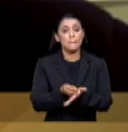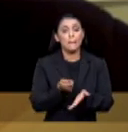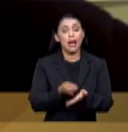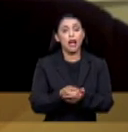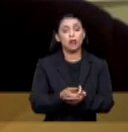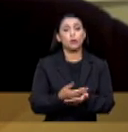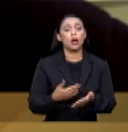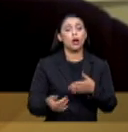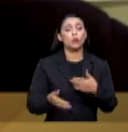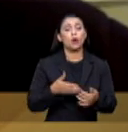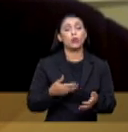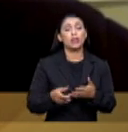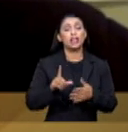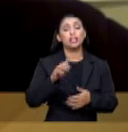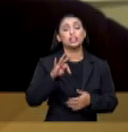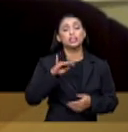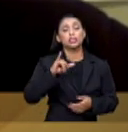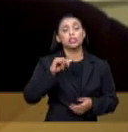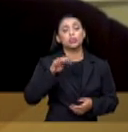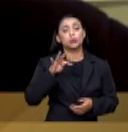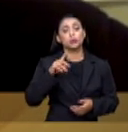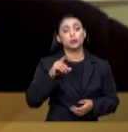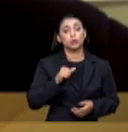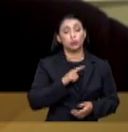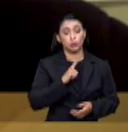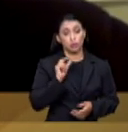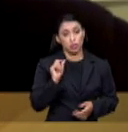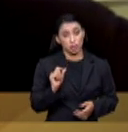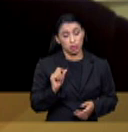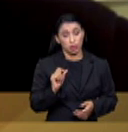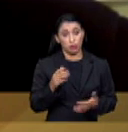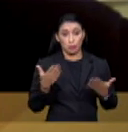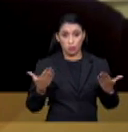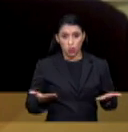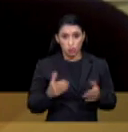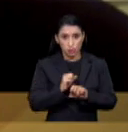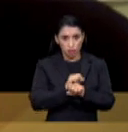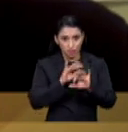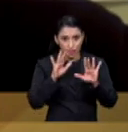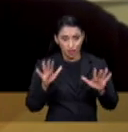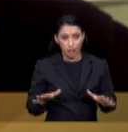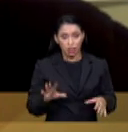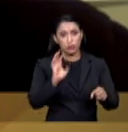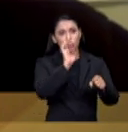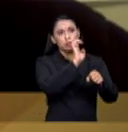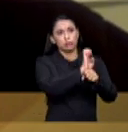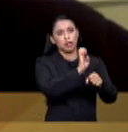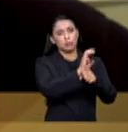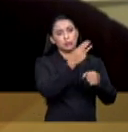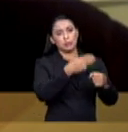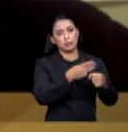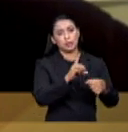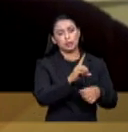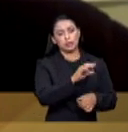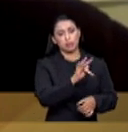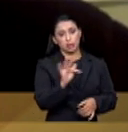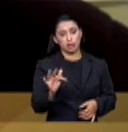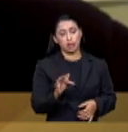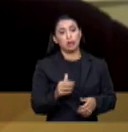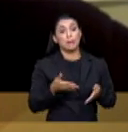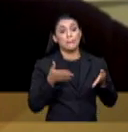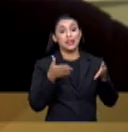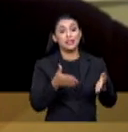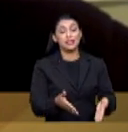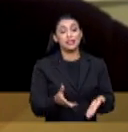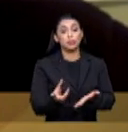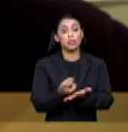a qualquer título do artigo 157, inciso 1. E deixa claro que os entes subnacionais participam da arrecadação do IR